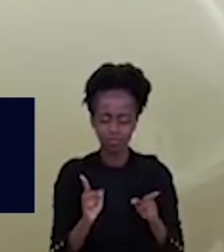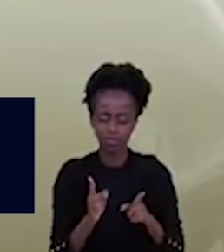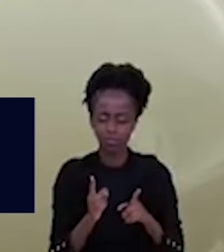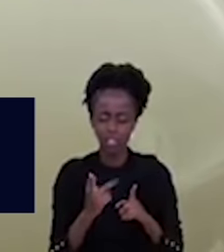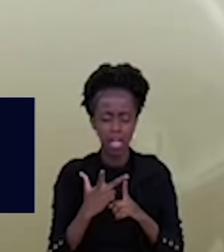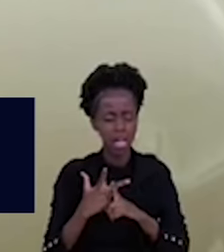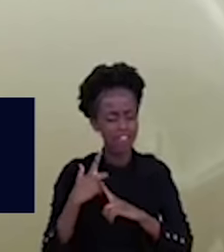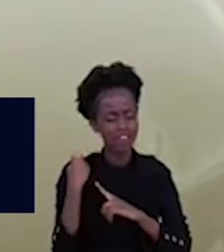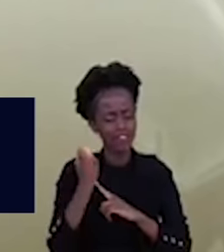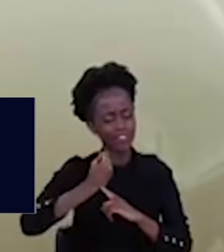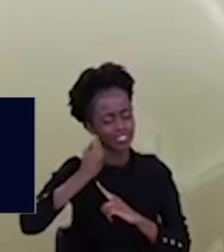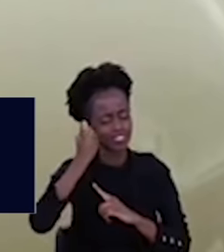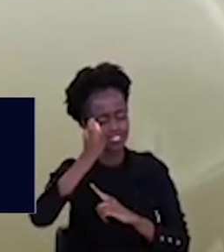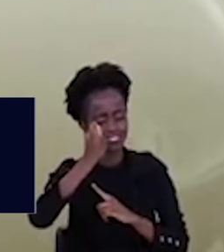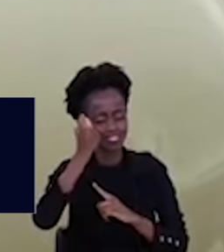Vencer, recomeçar.